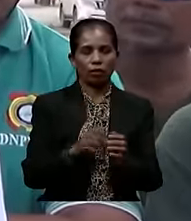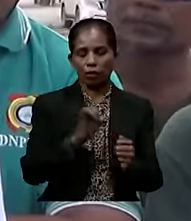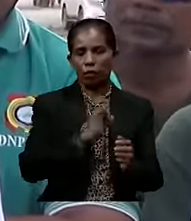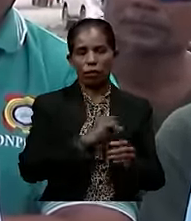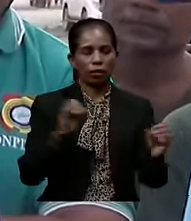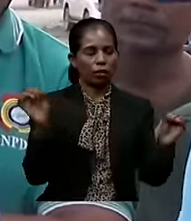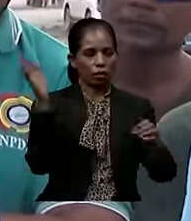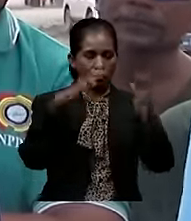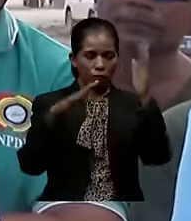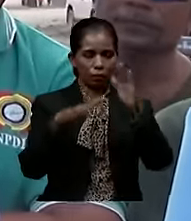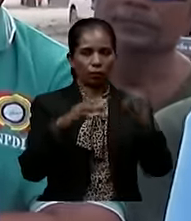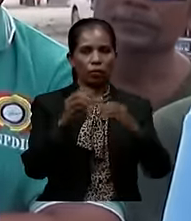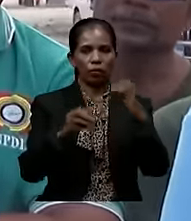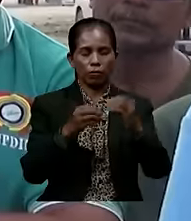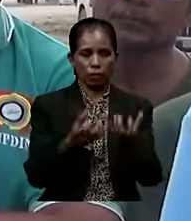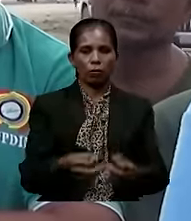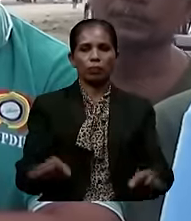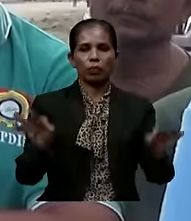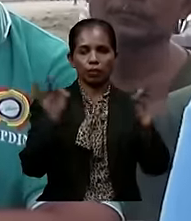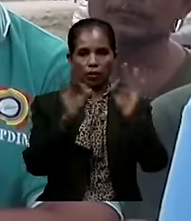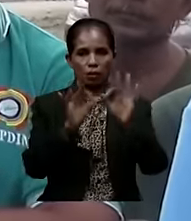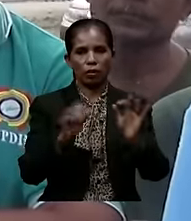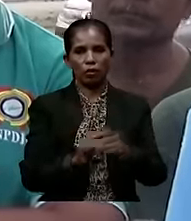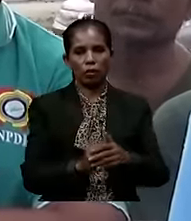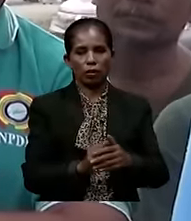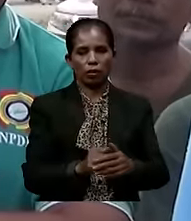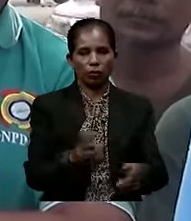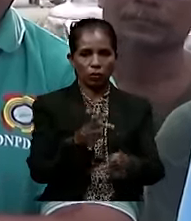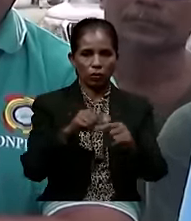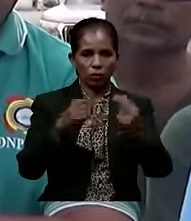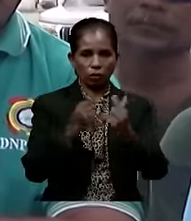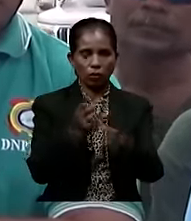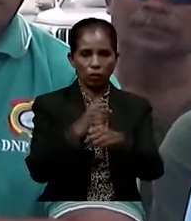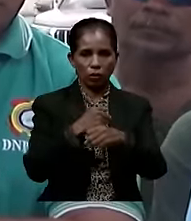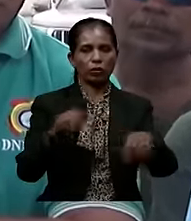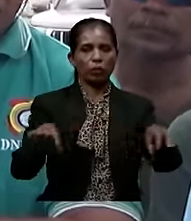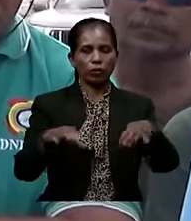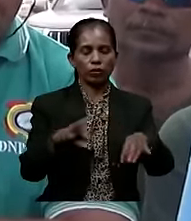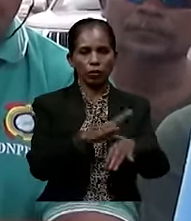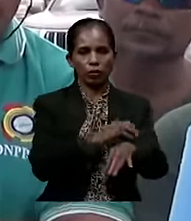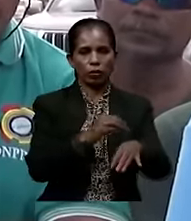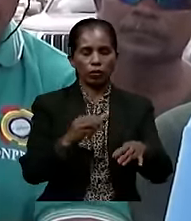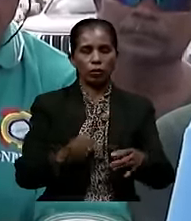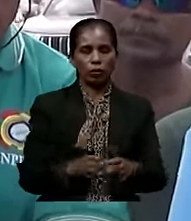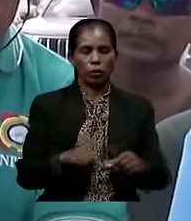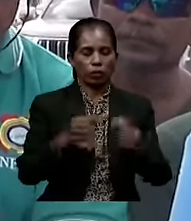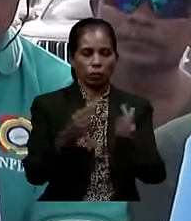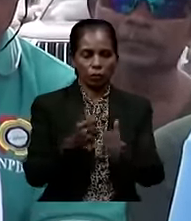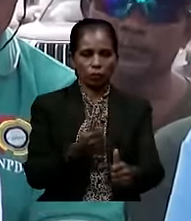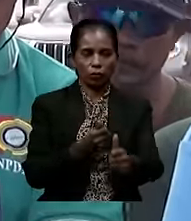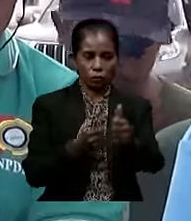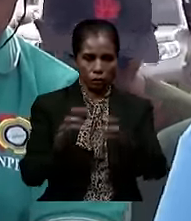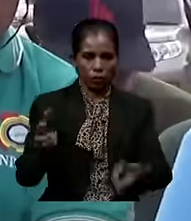Lá é problema. Isso é importante. Asegura a equipa para levar o serviço de terreno, a equipa não é lá o tuir de